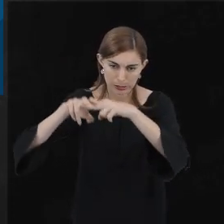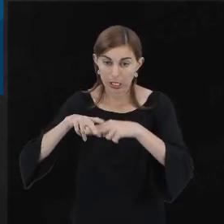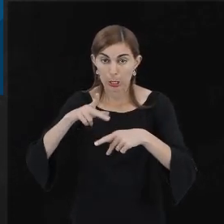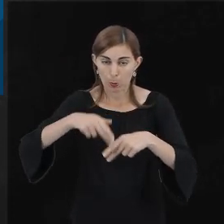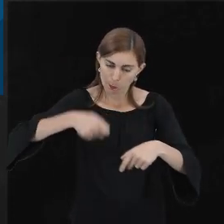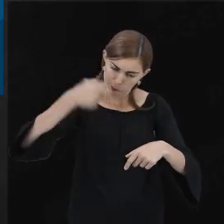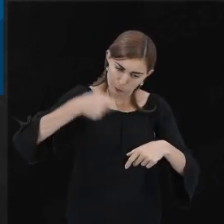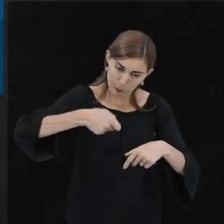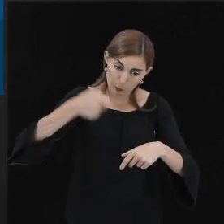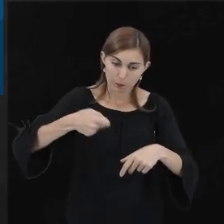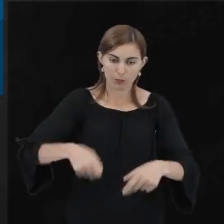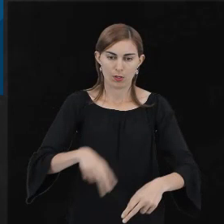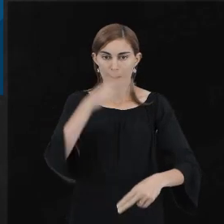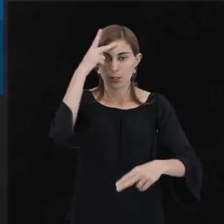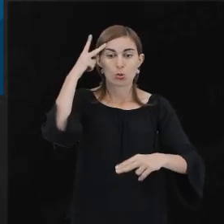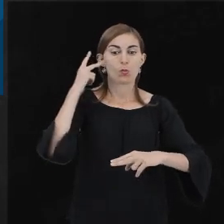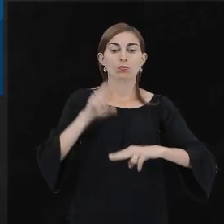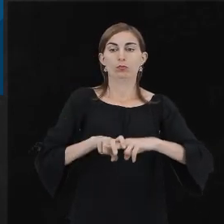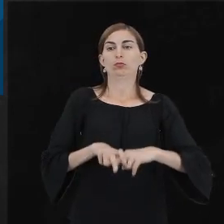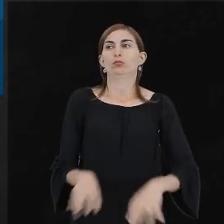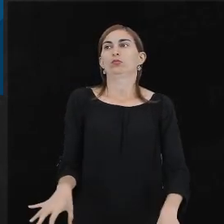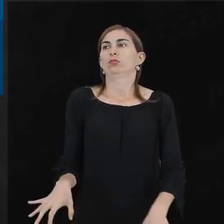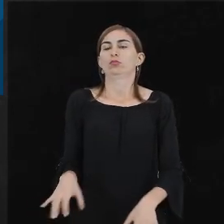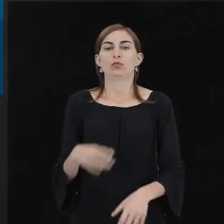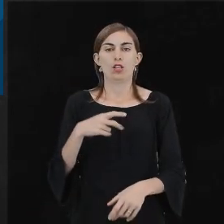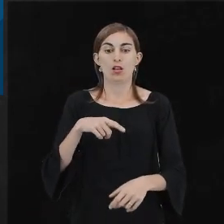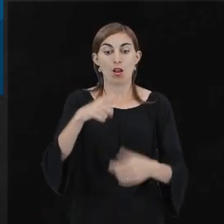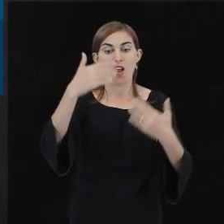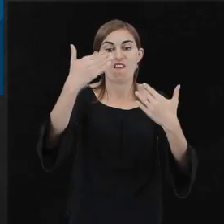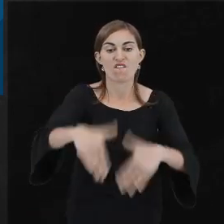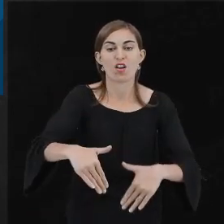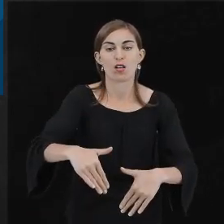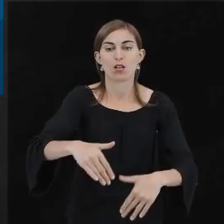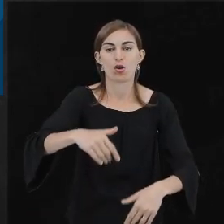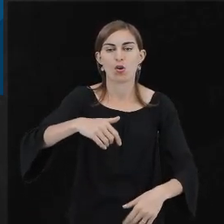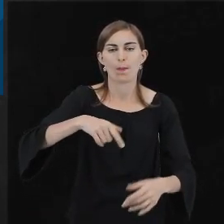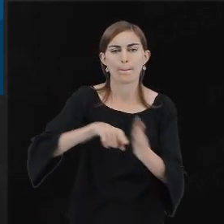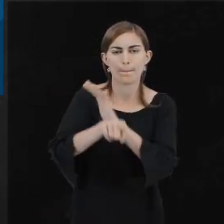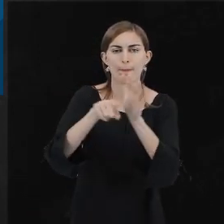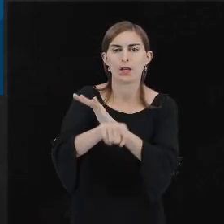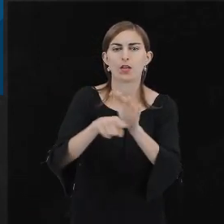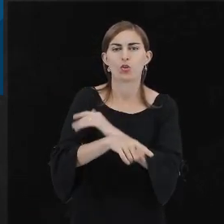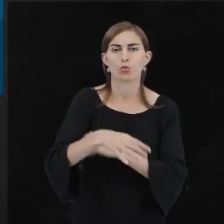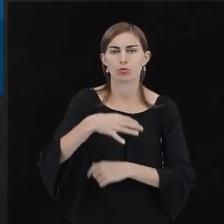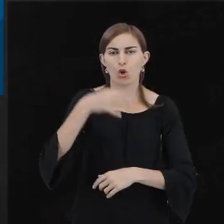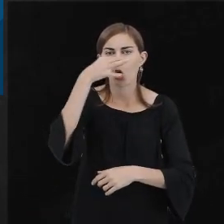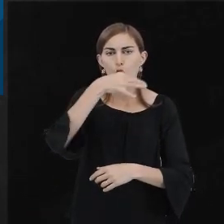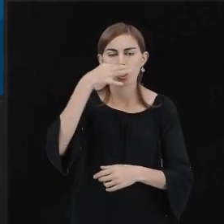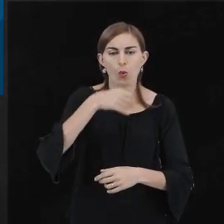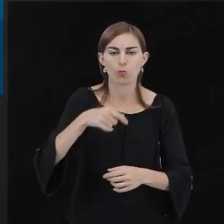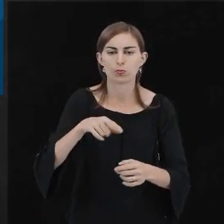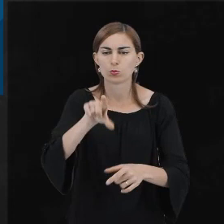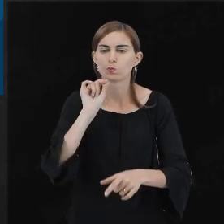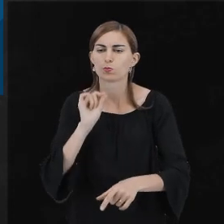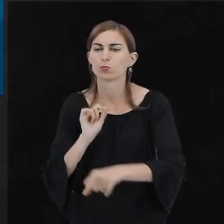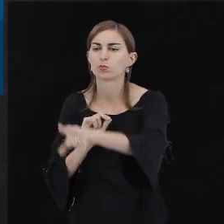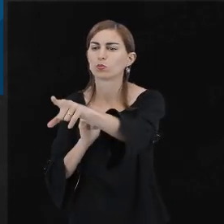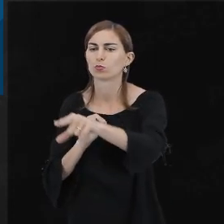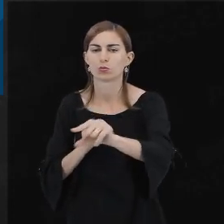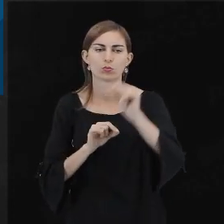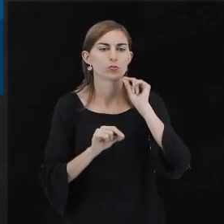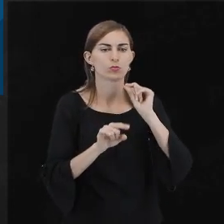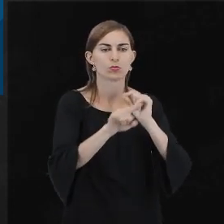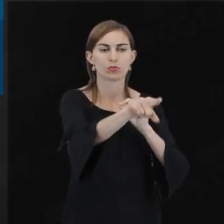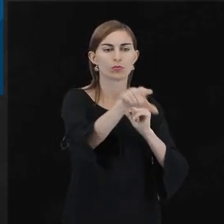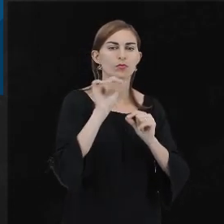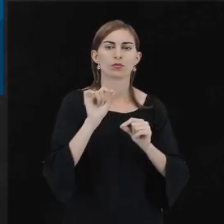mundo sentado, e ela dizia avaliação oral. Ele escolhia as pessoas aleatoriamente,